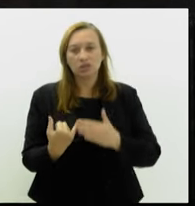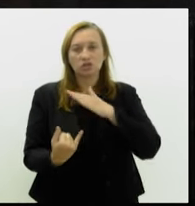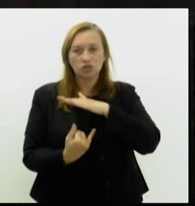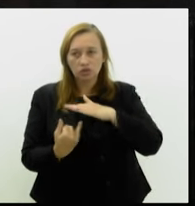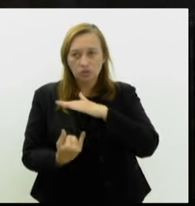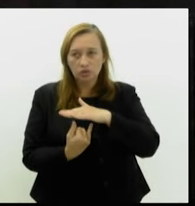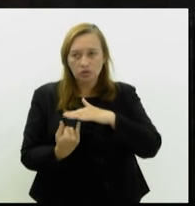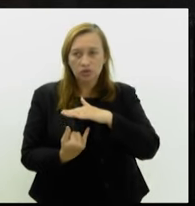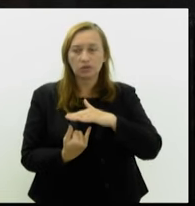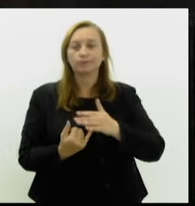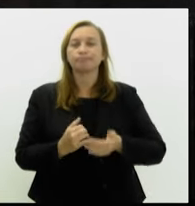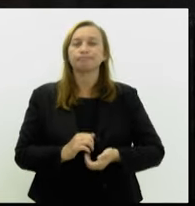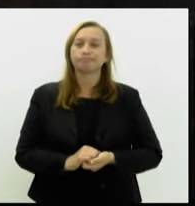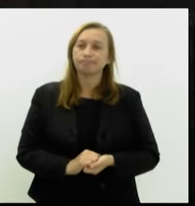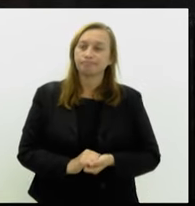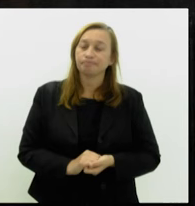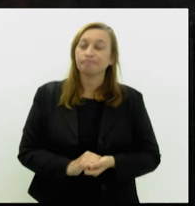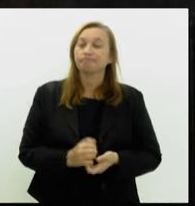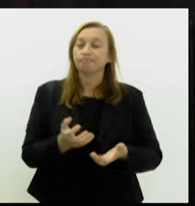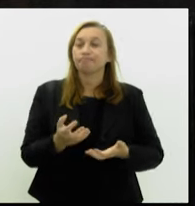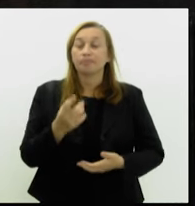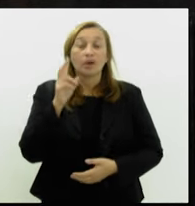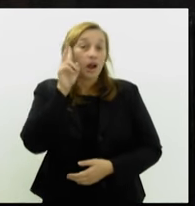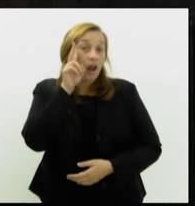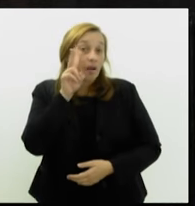instituições. Queria lembrar